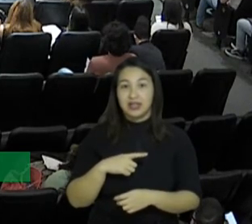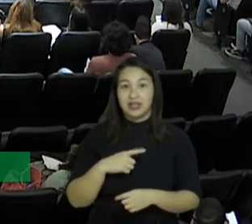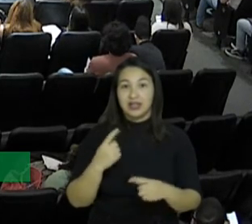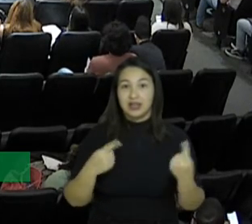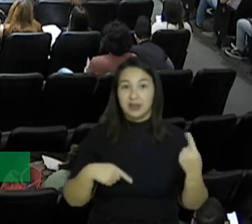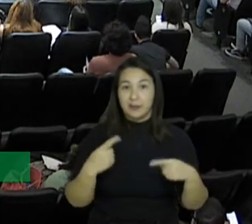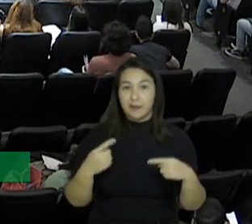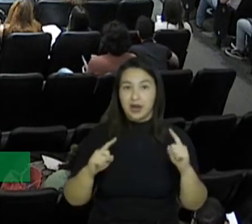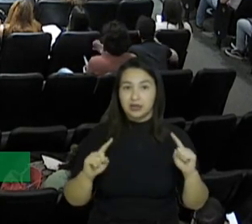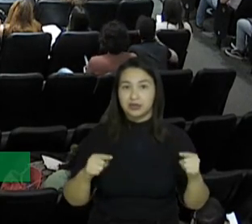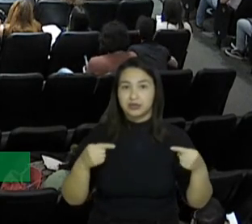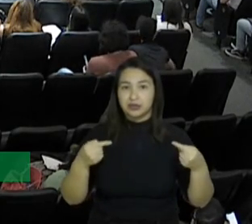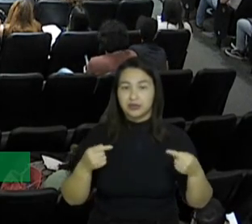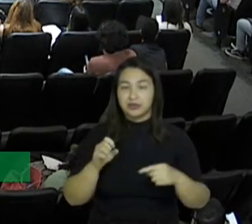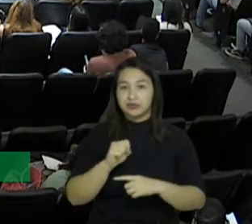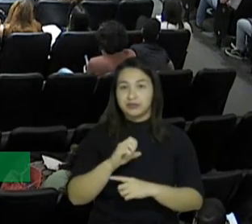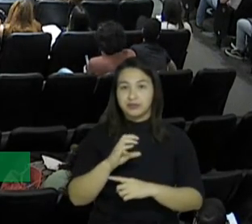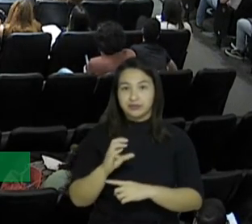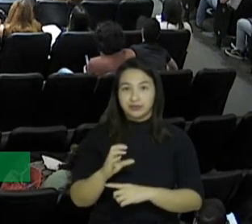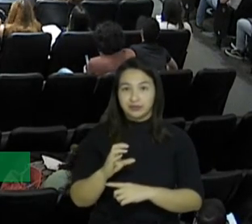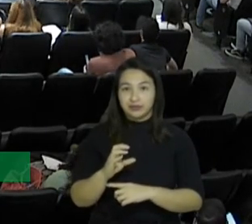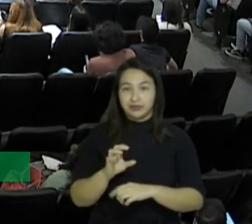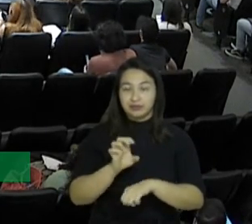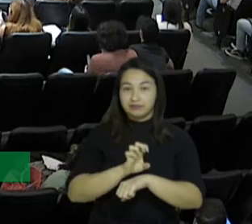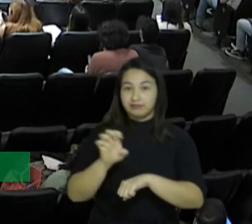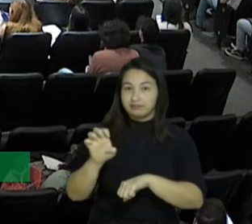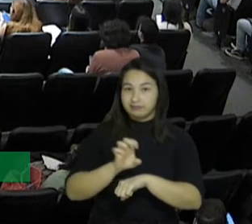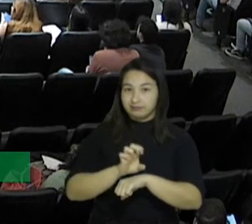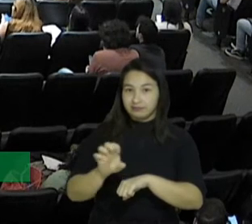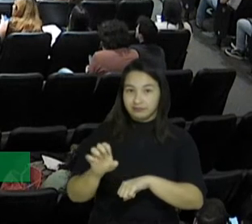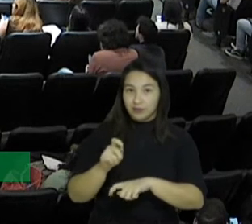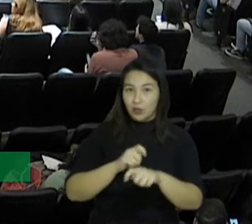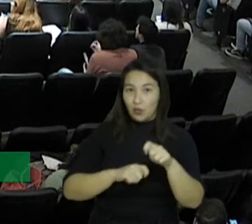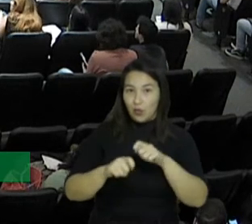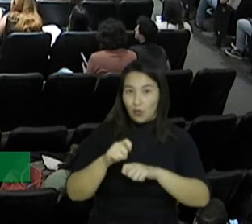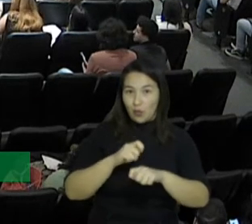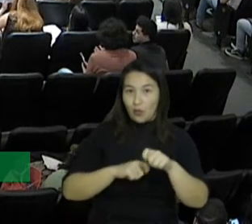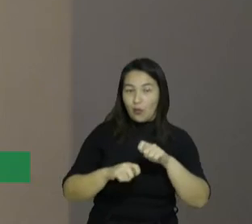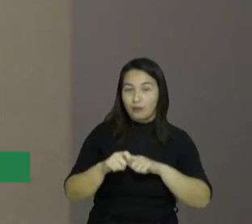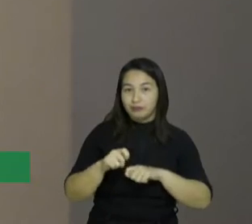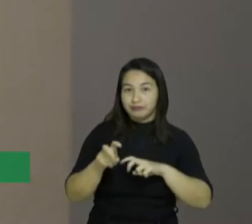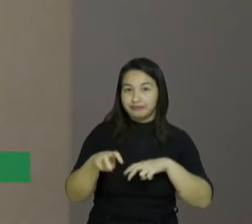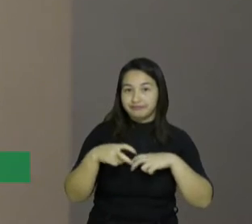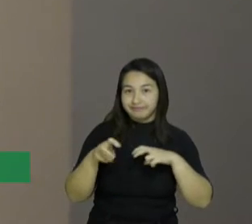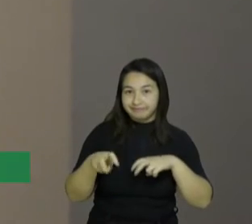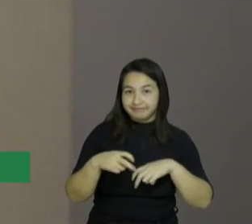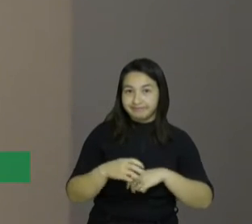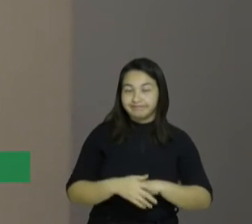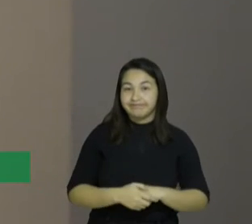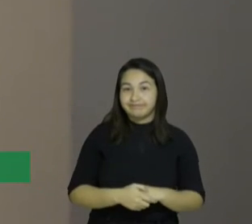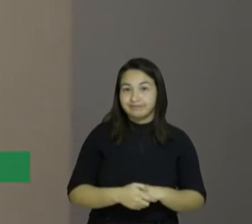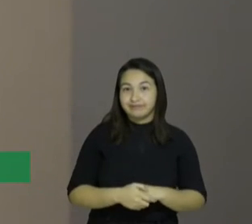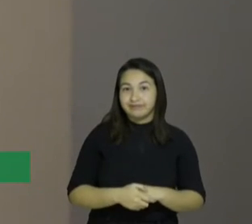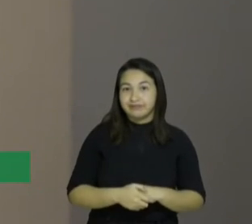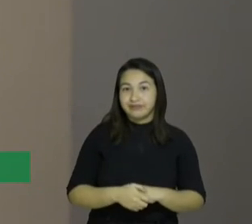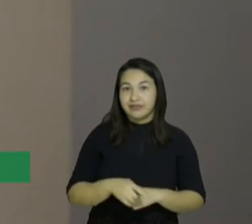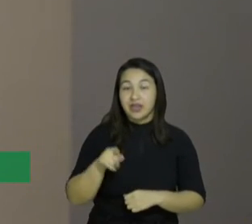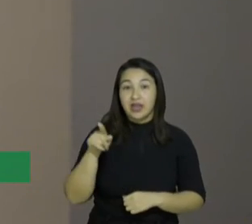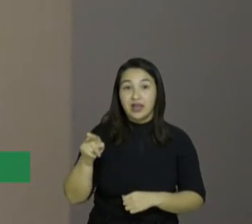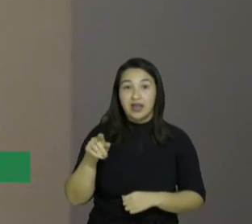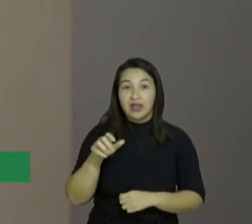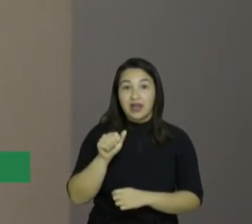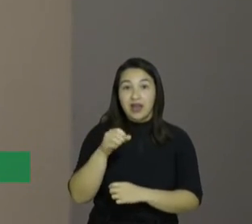e desafios de Santa Catarina nas exportações do agronegócio os ministrantes contam André Amin on the